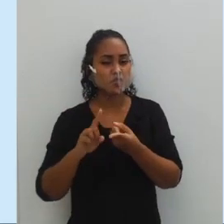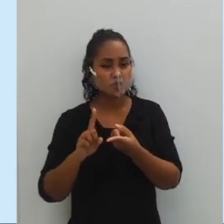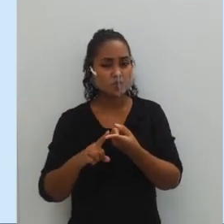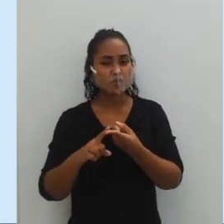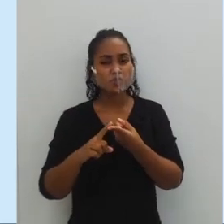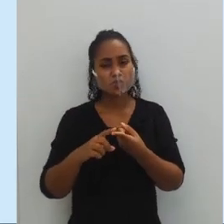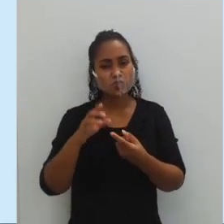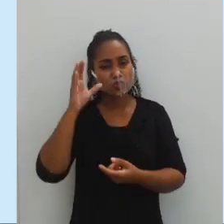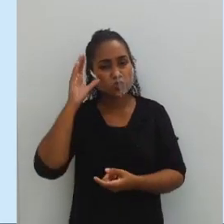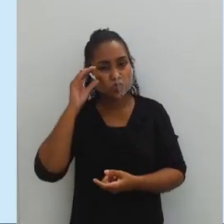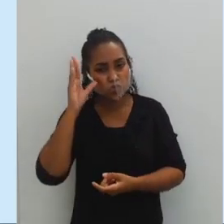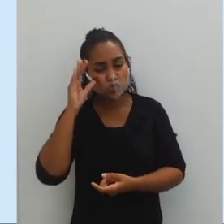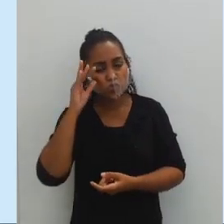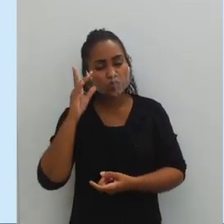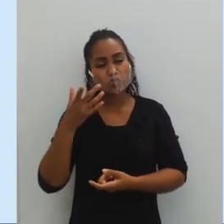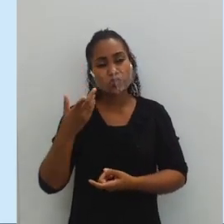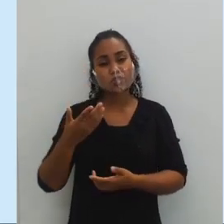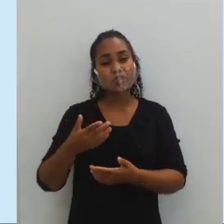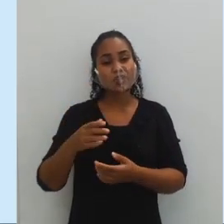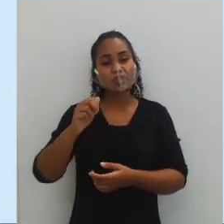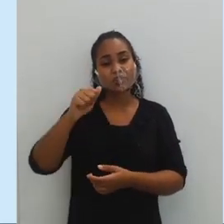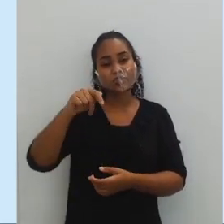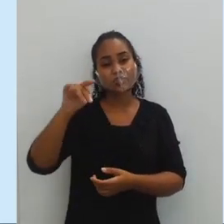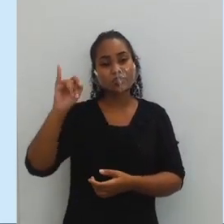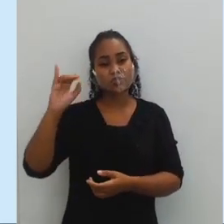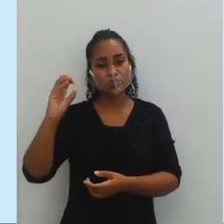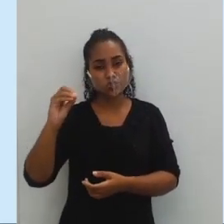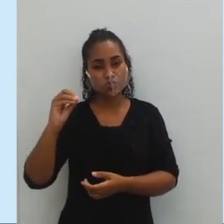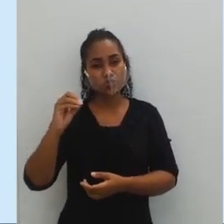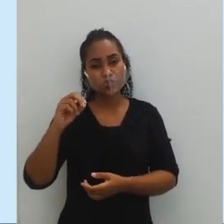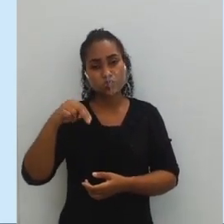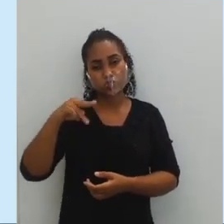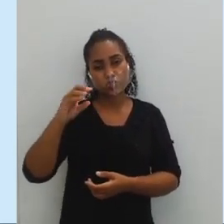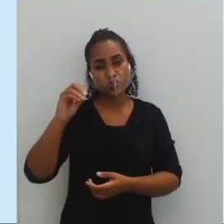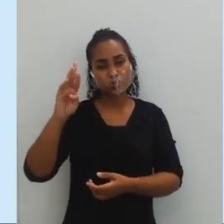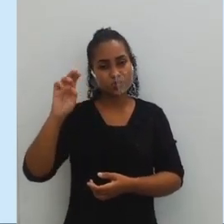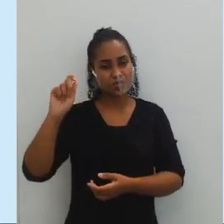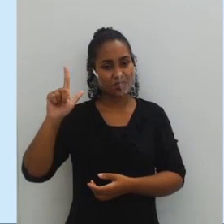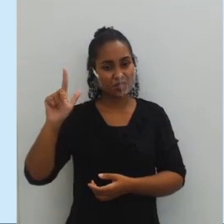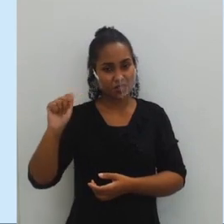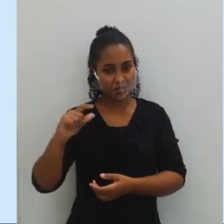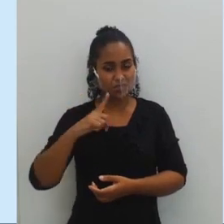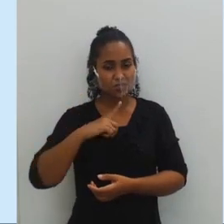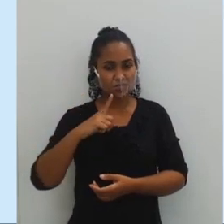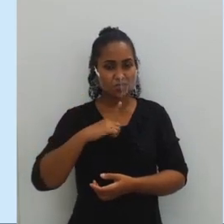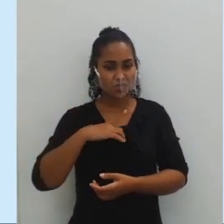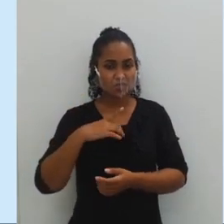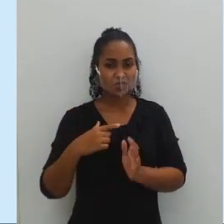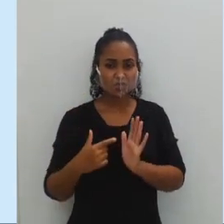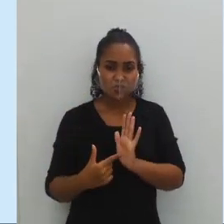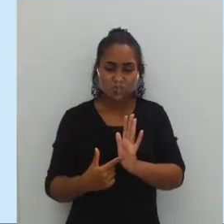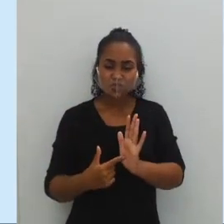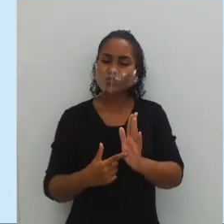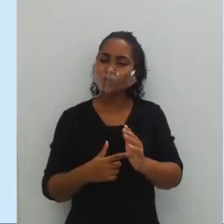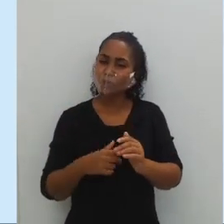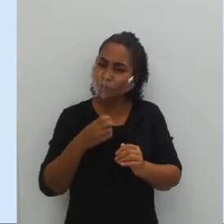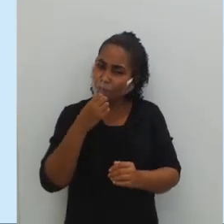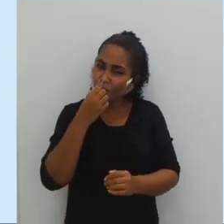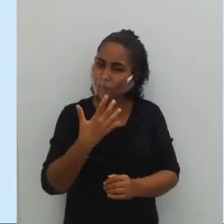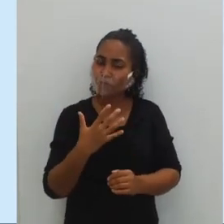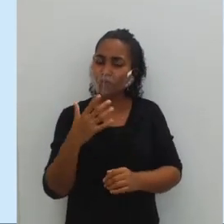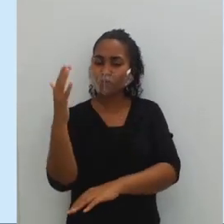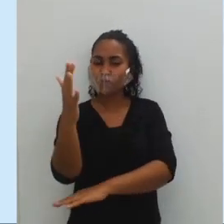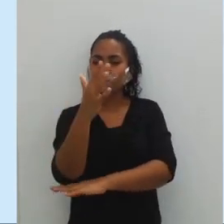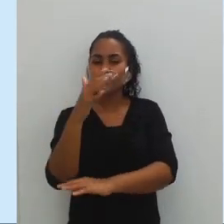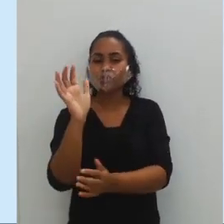a questão da nossa curiosidade que foi com Antônio Nóbrega, ele que é um multiartista e representa muito bem a nossa